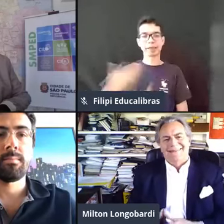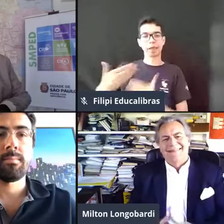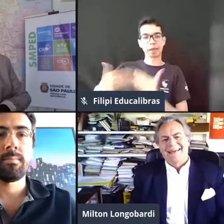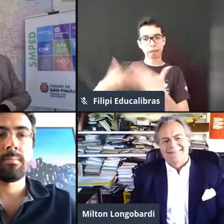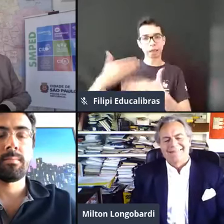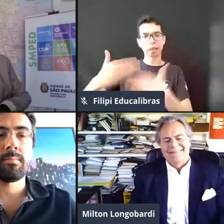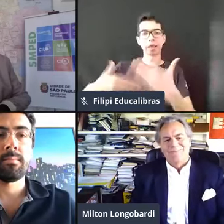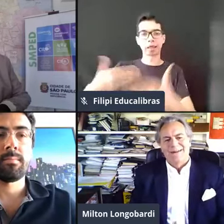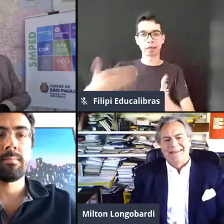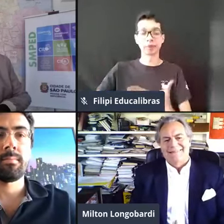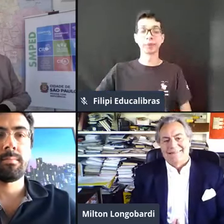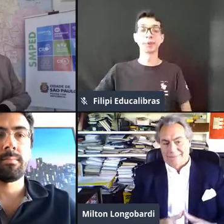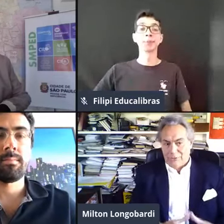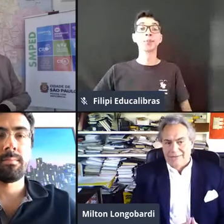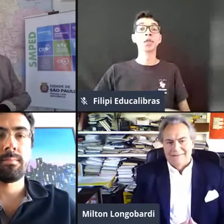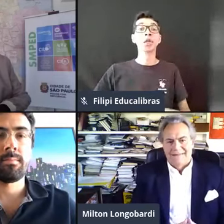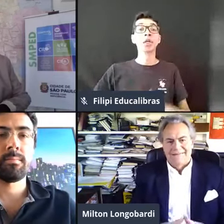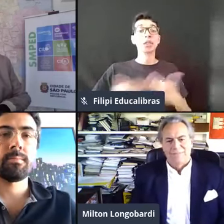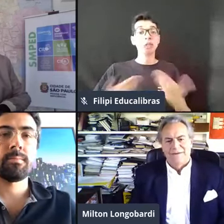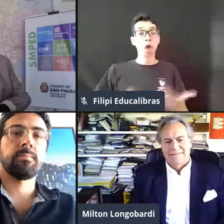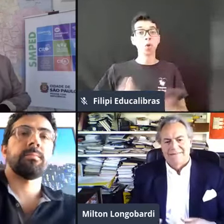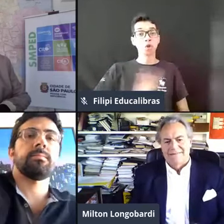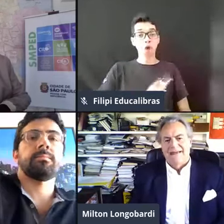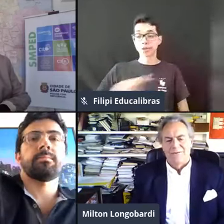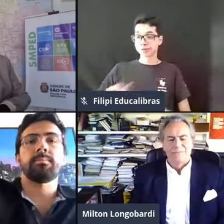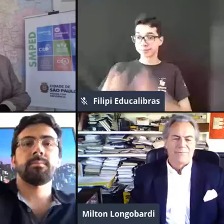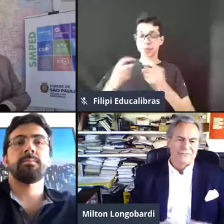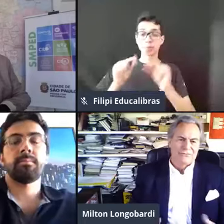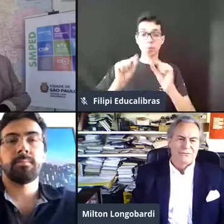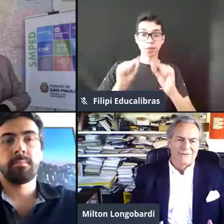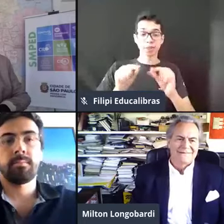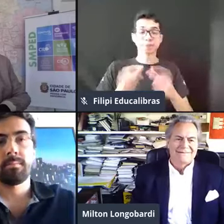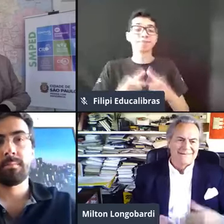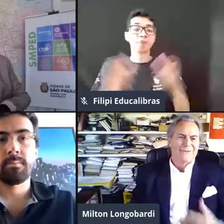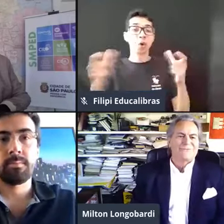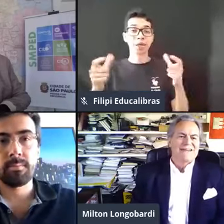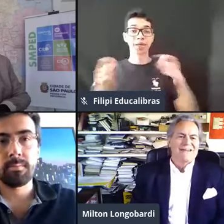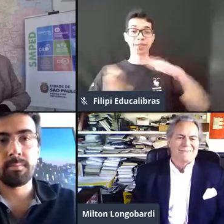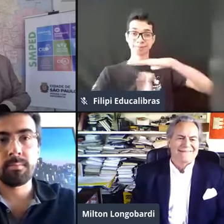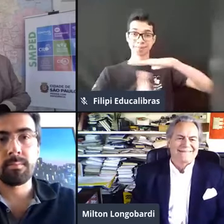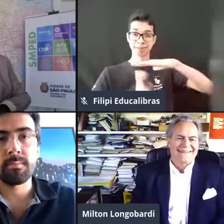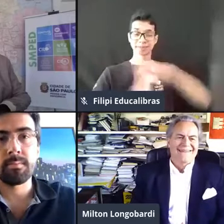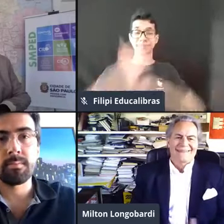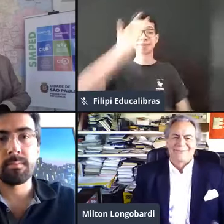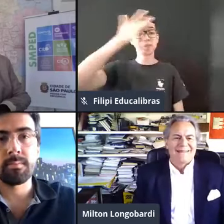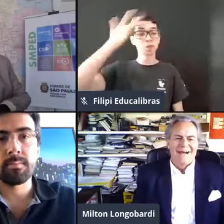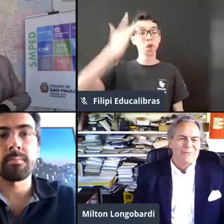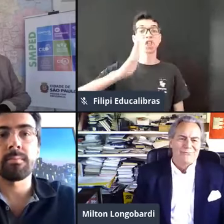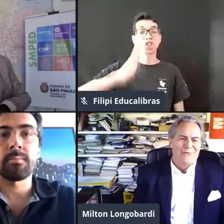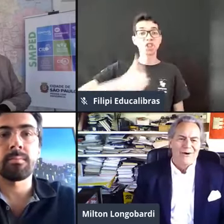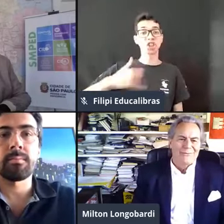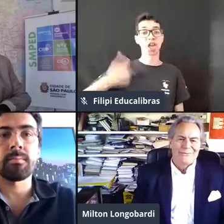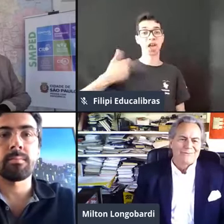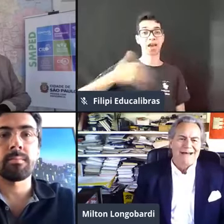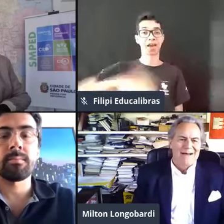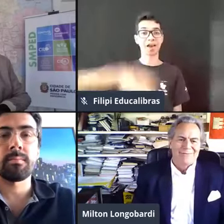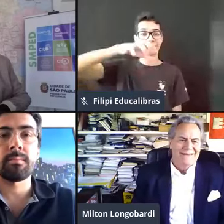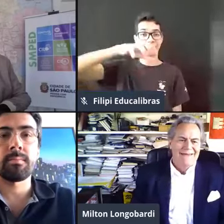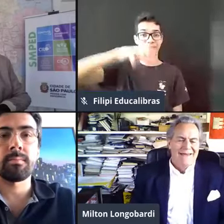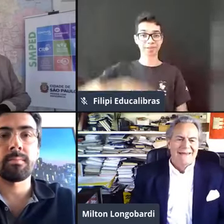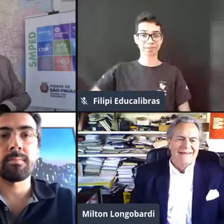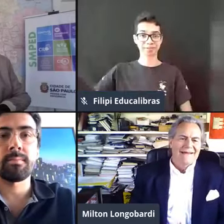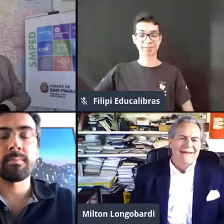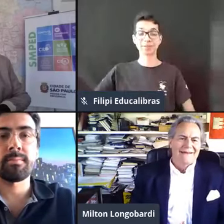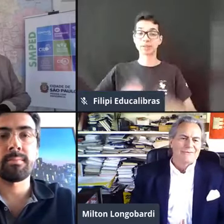consumidor dessas empresas, muitas dessas empresas eram pessoas longevas, e não estava, o foco não